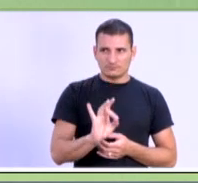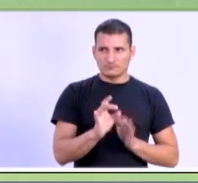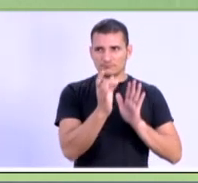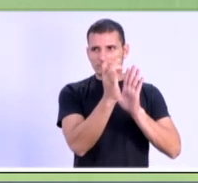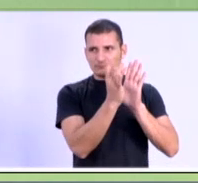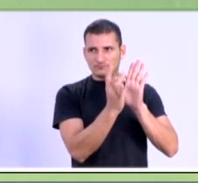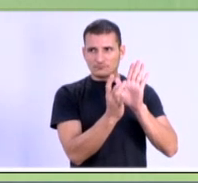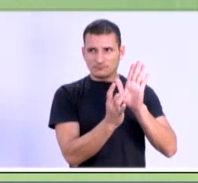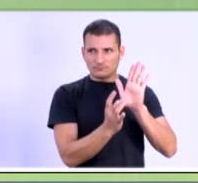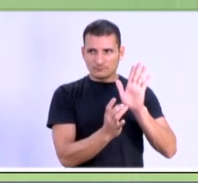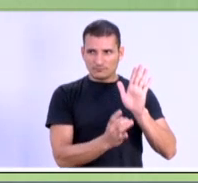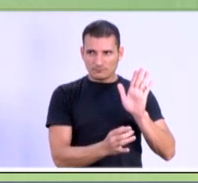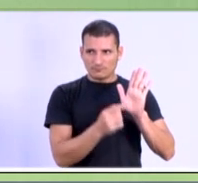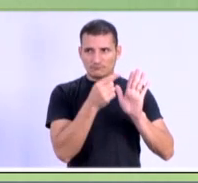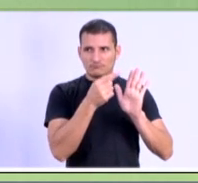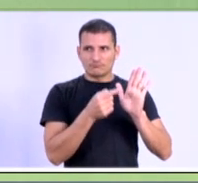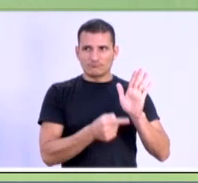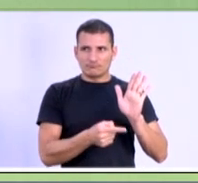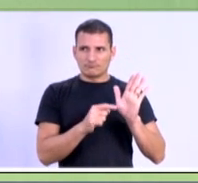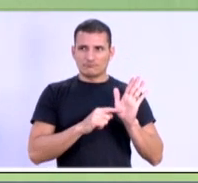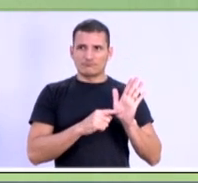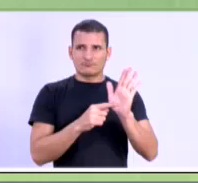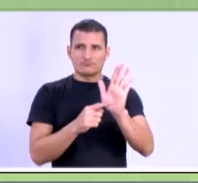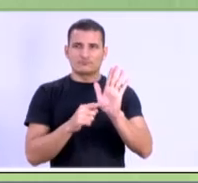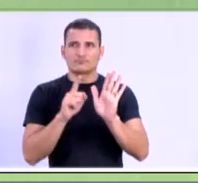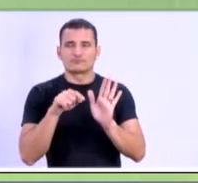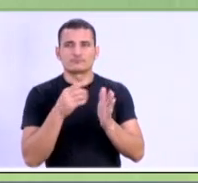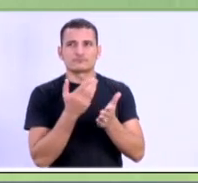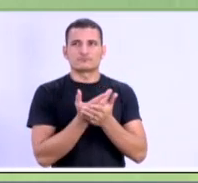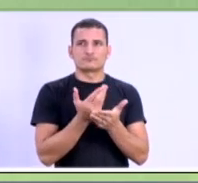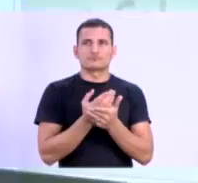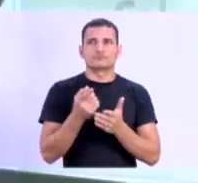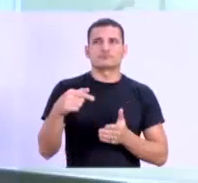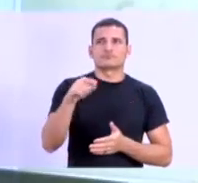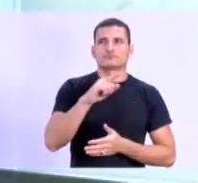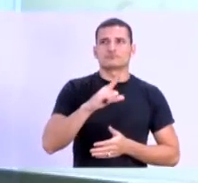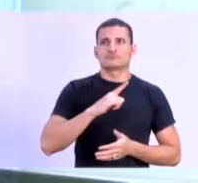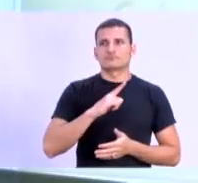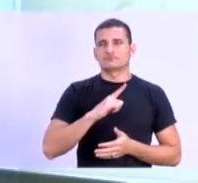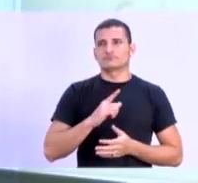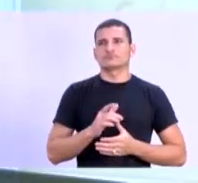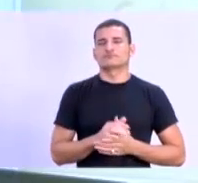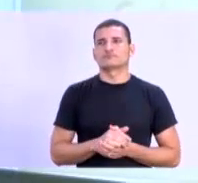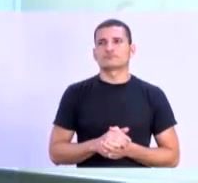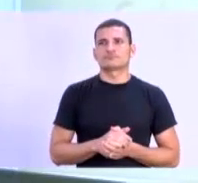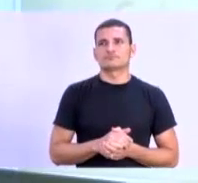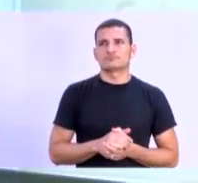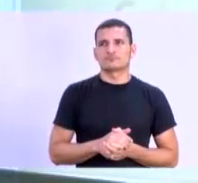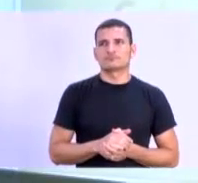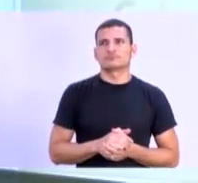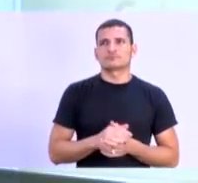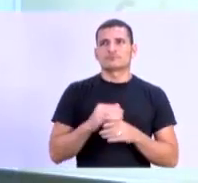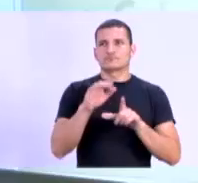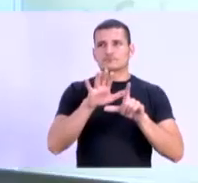gente, representa basicamente uma aula nossa que vocês têm à disposição aí de vocês no ambiente